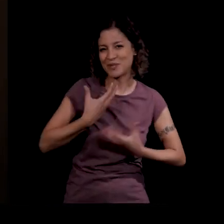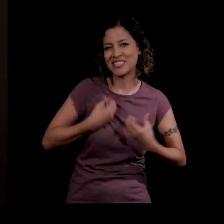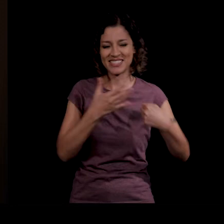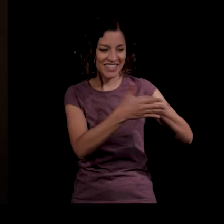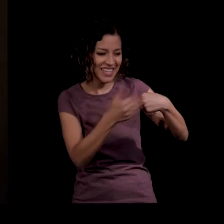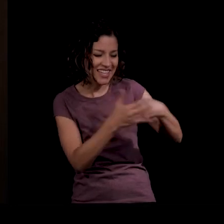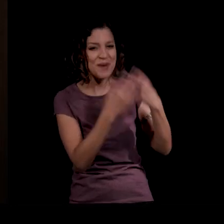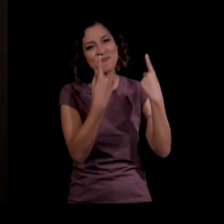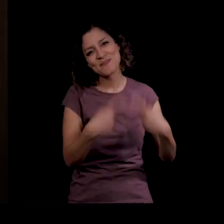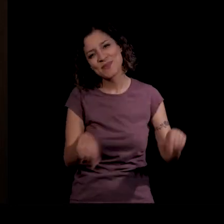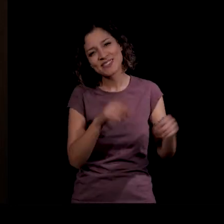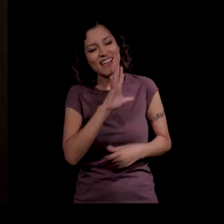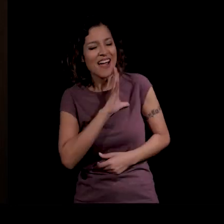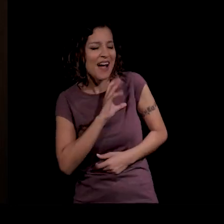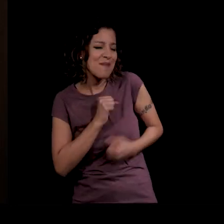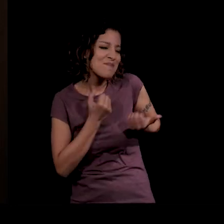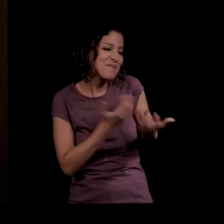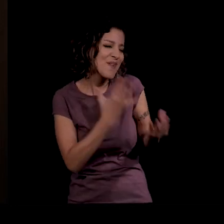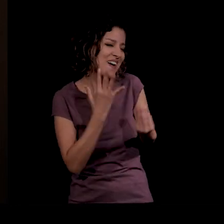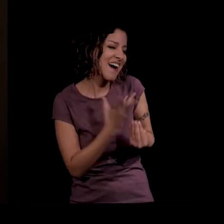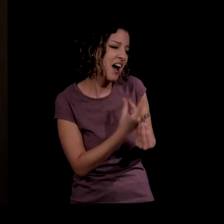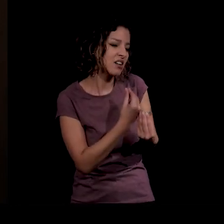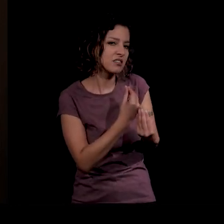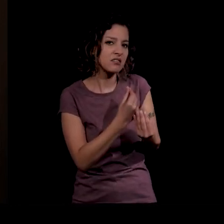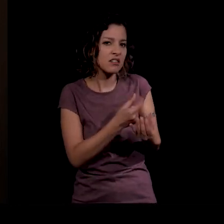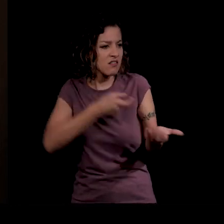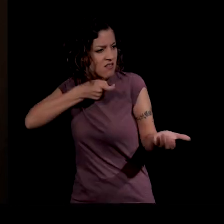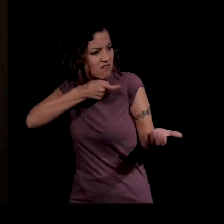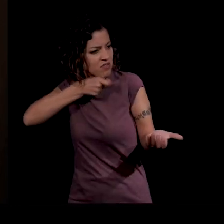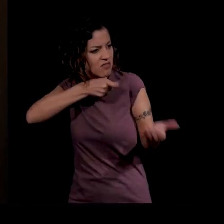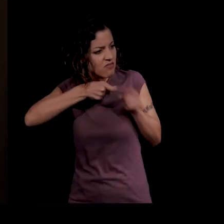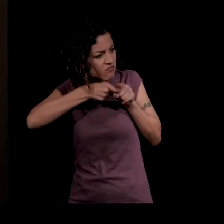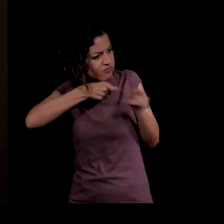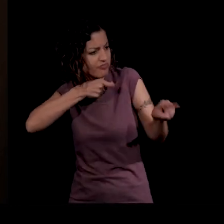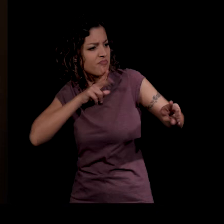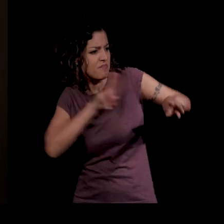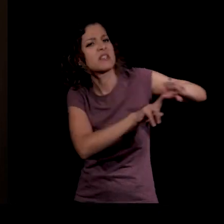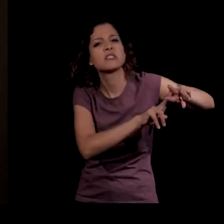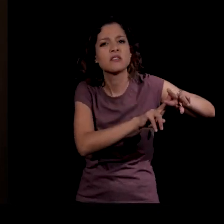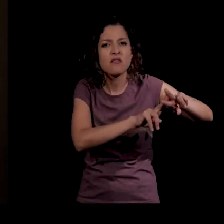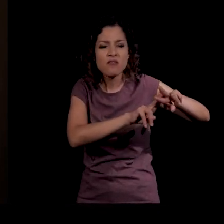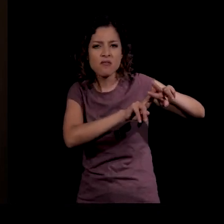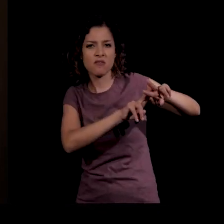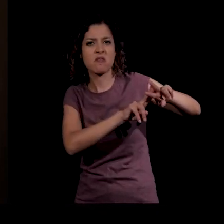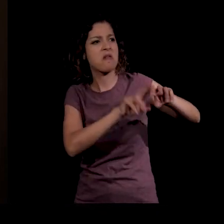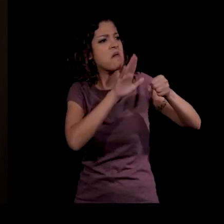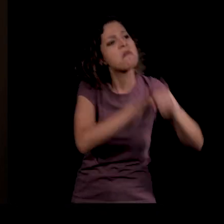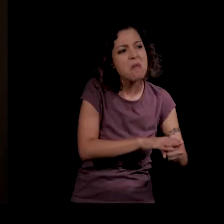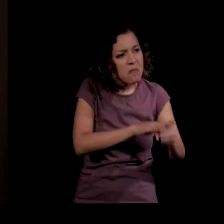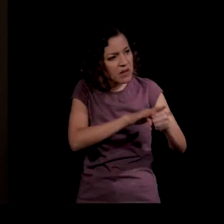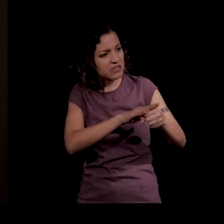com afeto, com música, com amor, com arte, né? Não com arma, não com bala, não com prisão, não